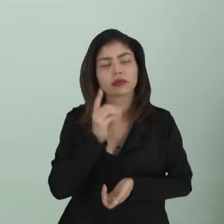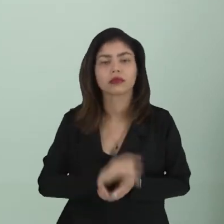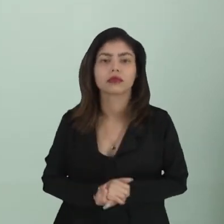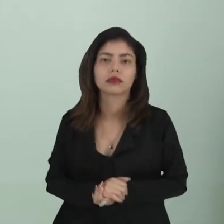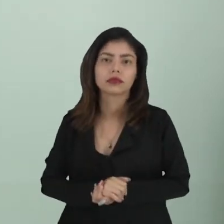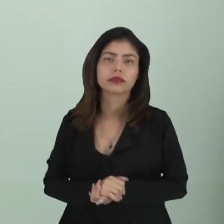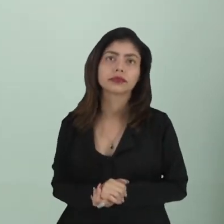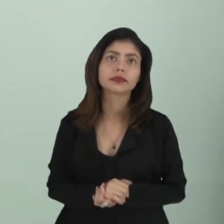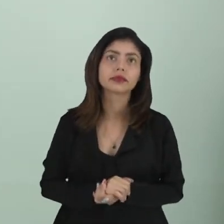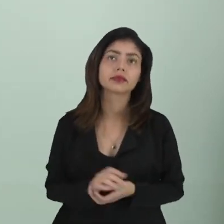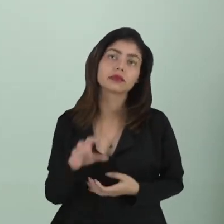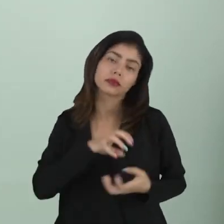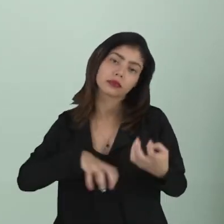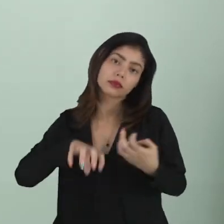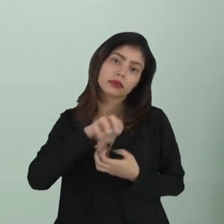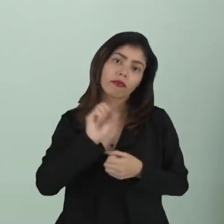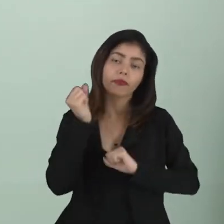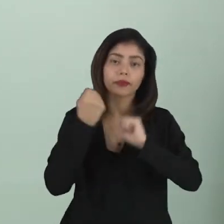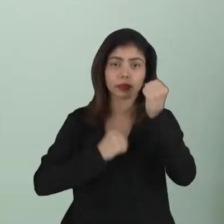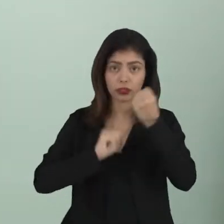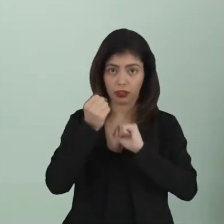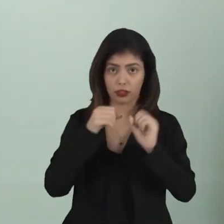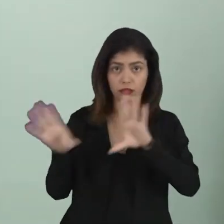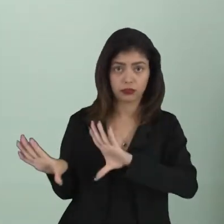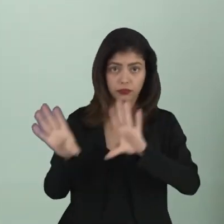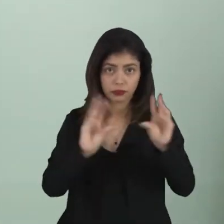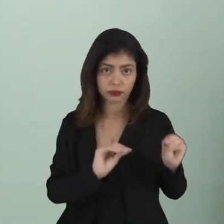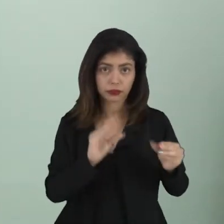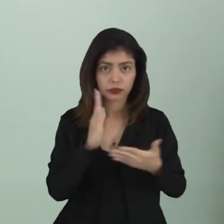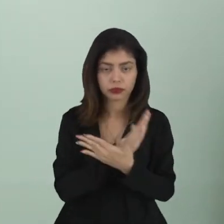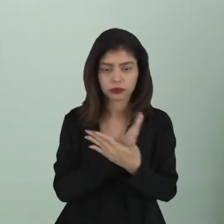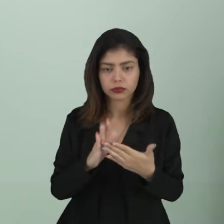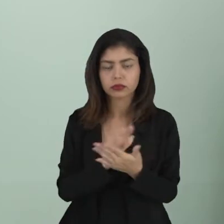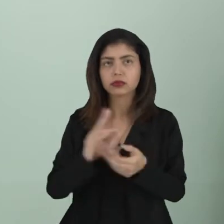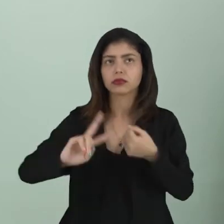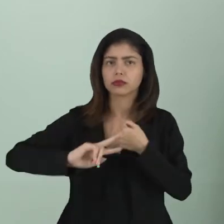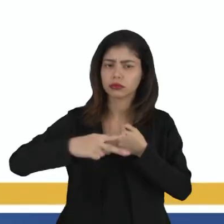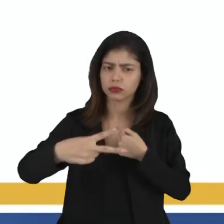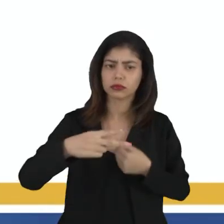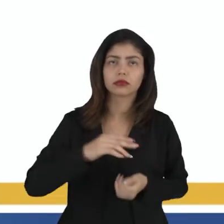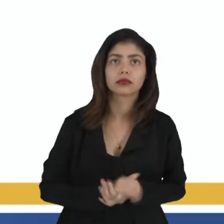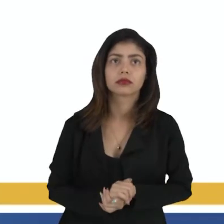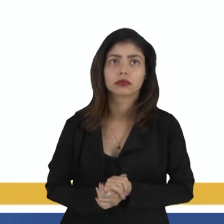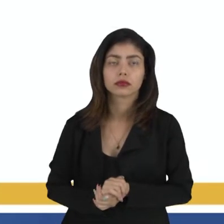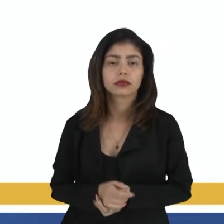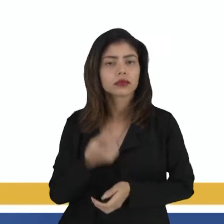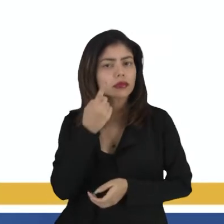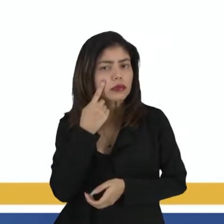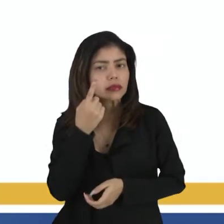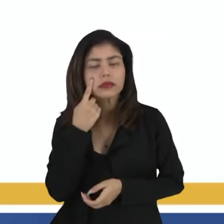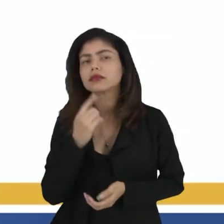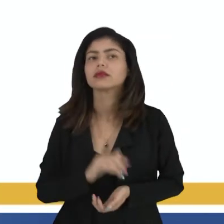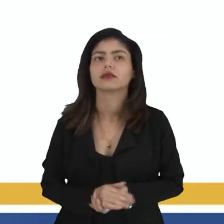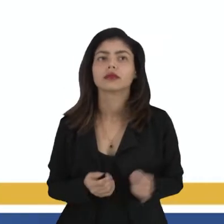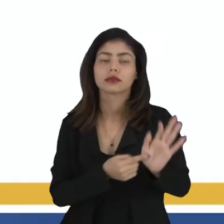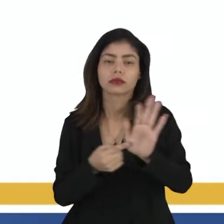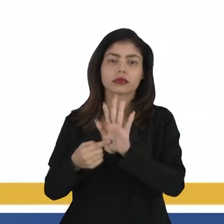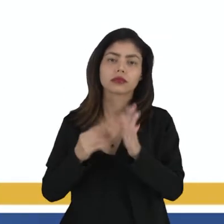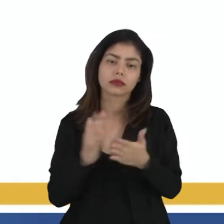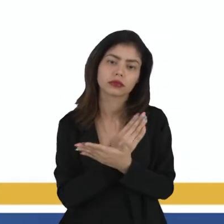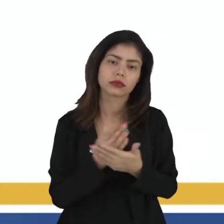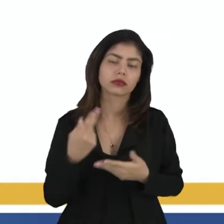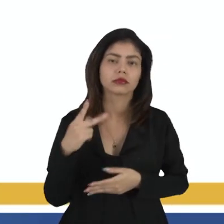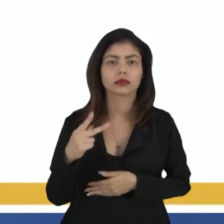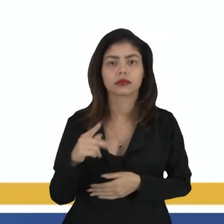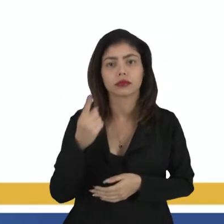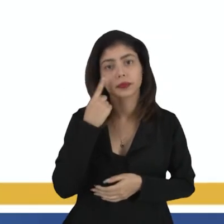cotidianas. A Revolução Industrial, ela trouxe algumas consequências. Vamos destacar algumas delas?